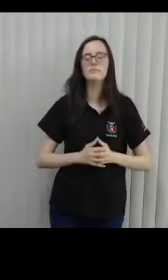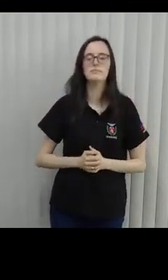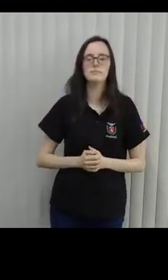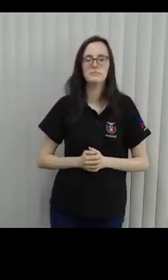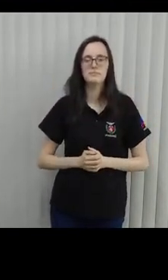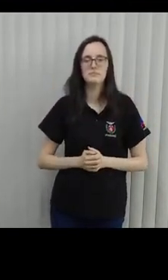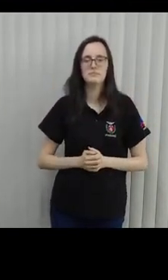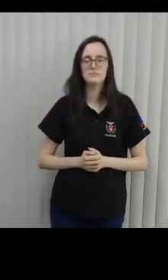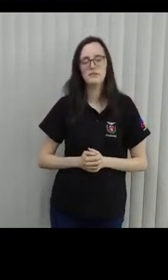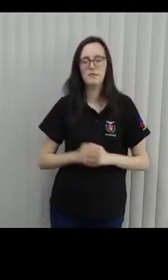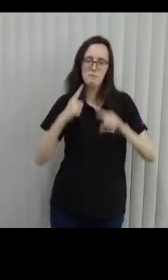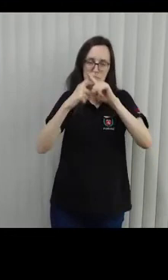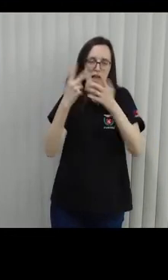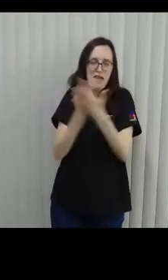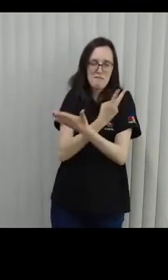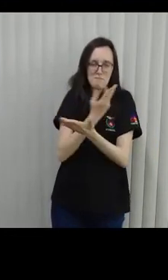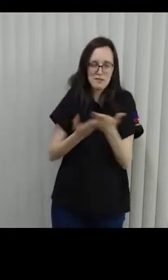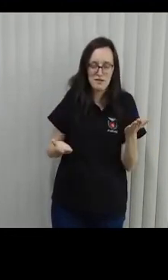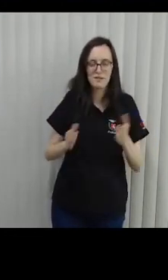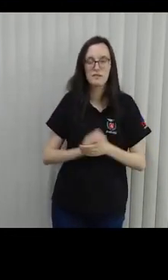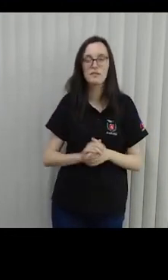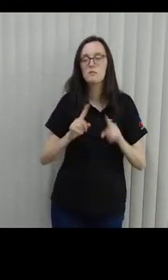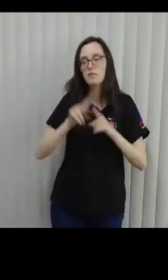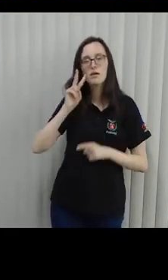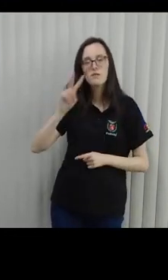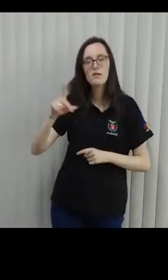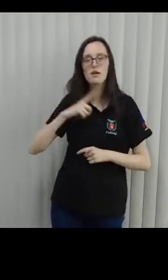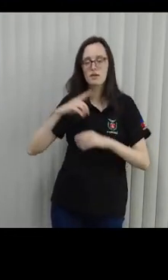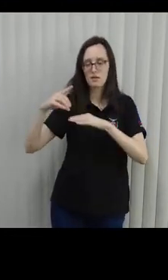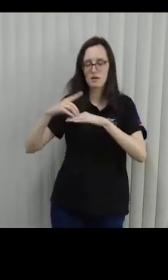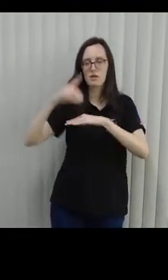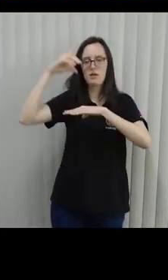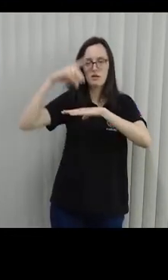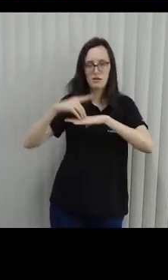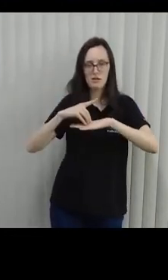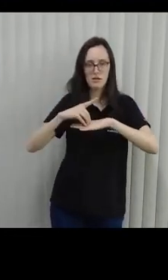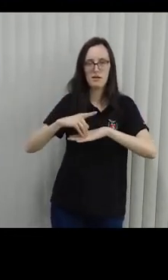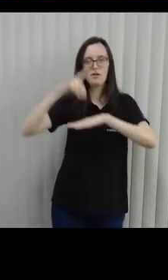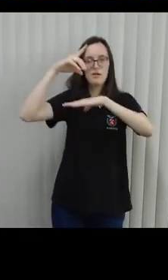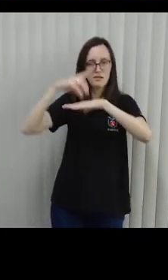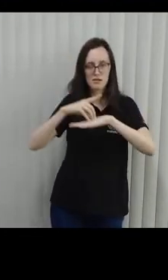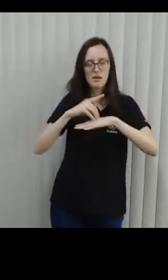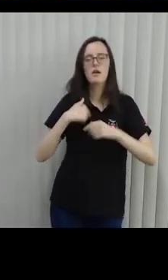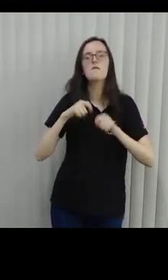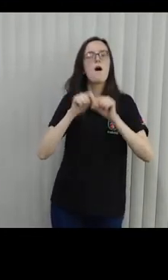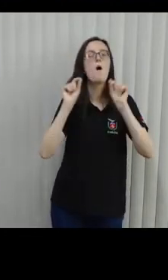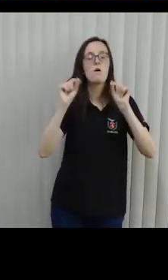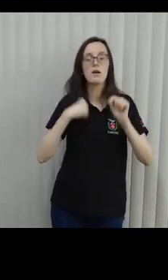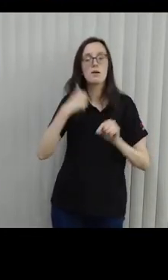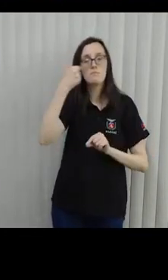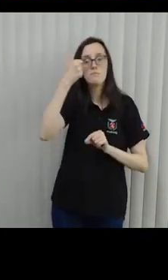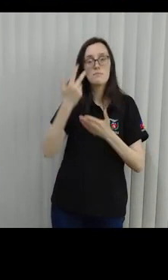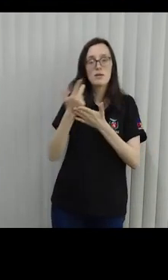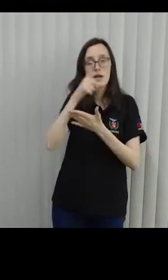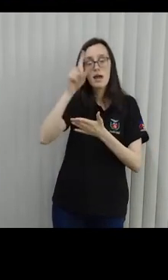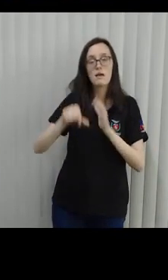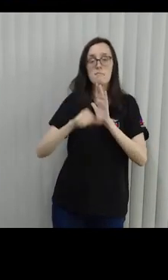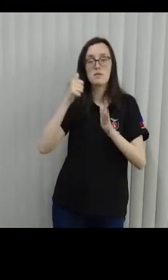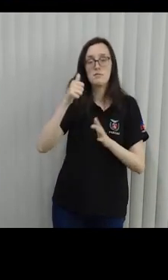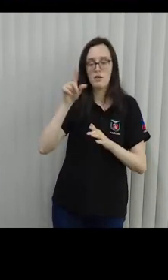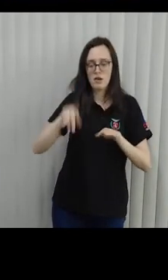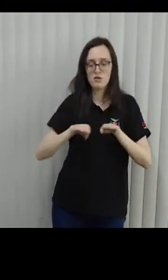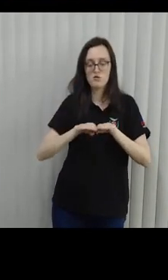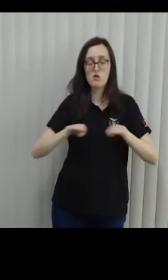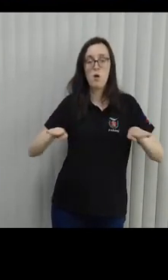game over. Aqui onde o Dino tá vendo que uma hora sobe, desce, depois tem um retão? O que eu vou fazer? Vamos desenhar o nosso primeiro ator, que vai ser o